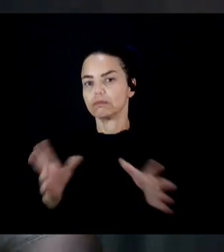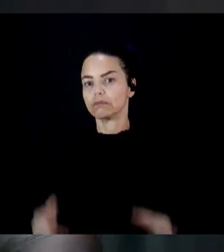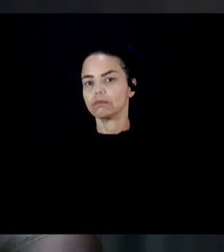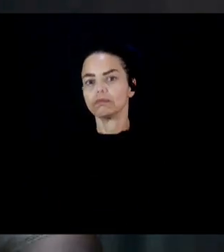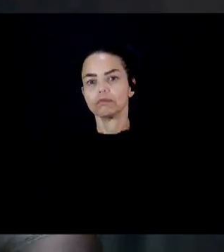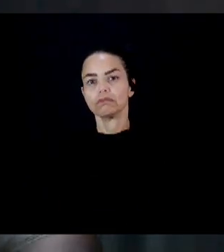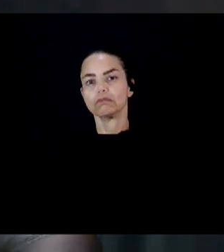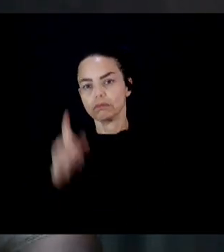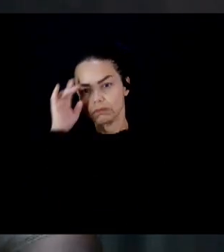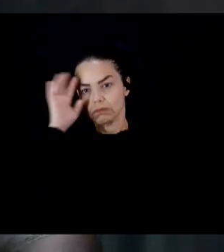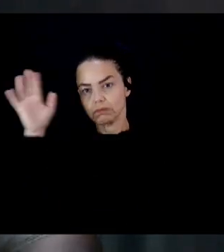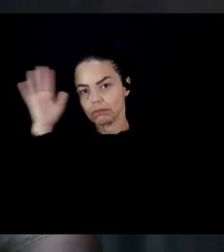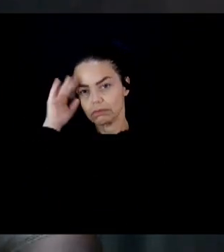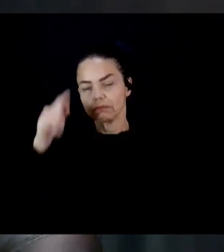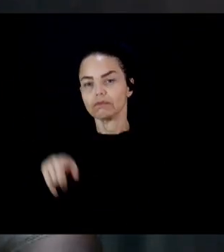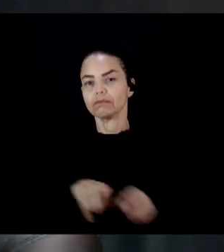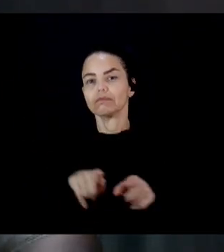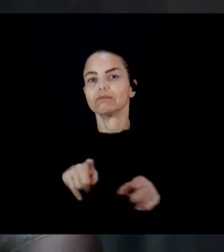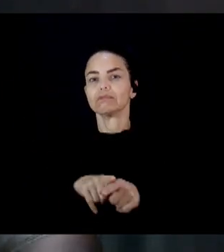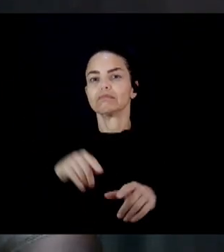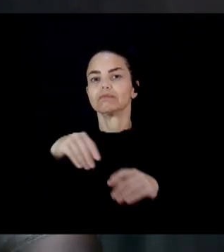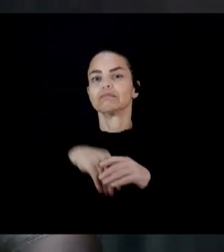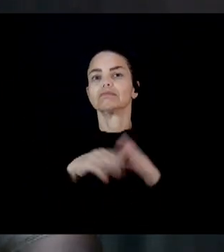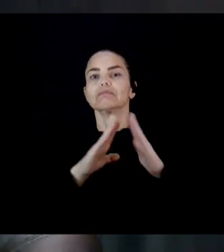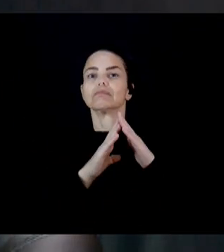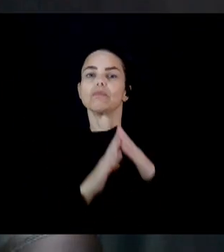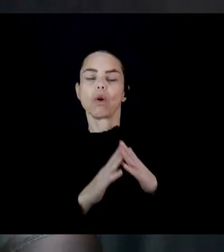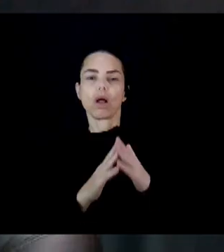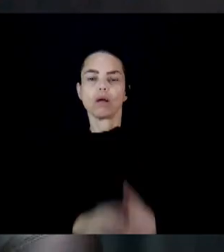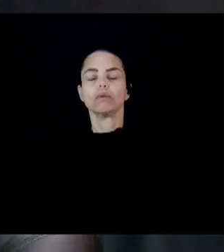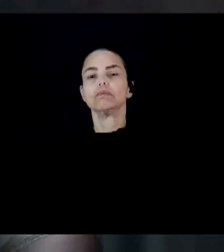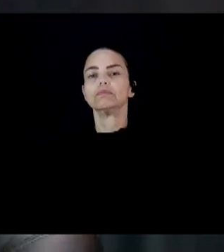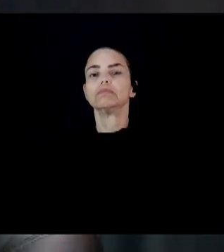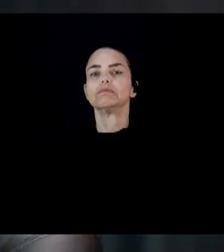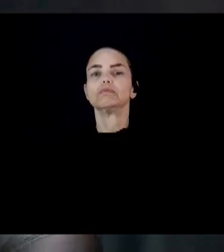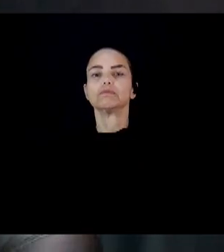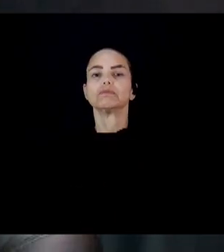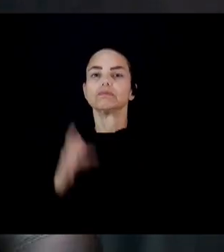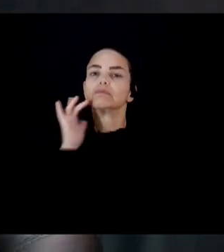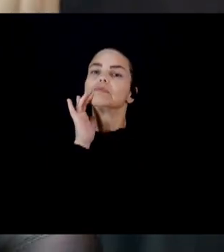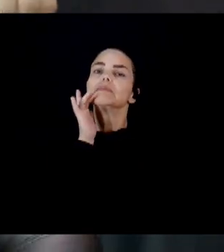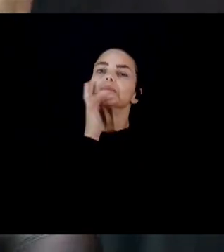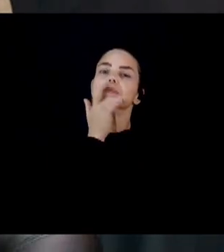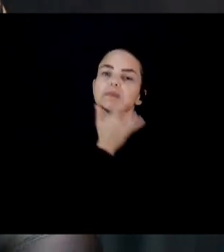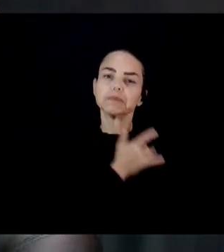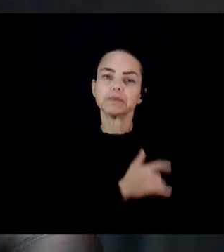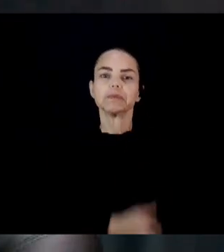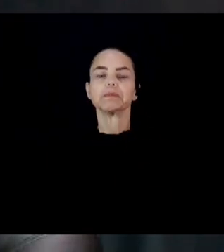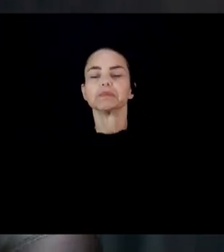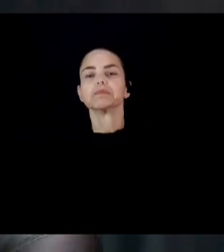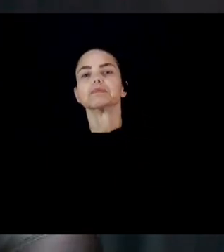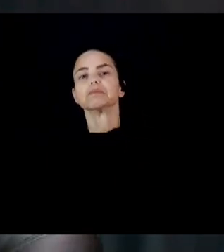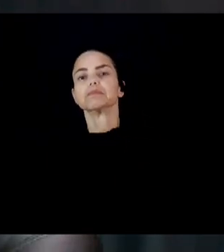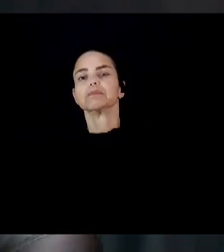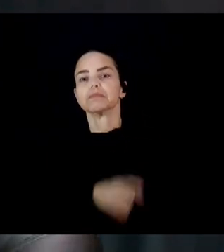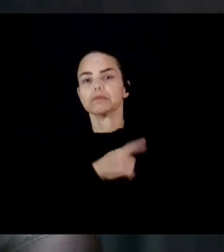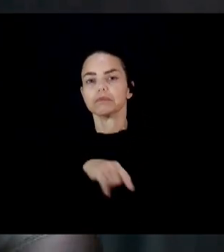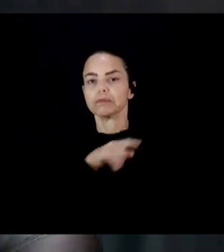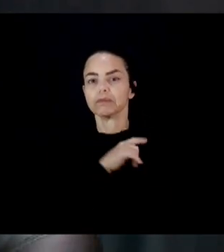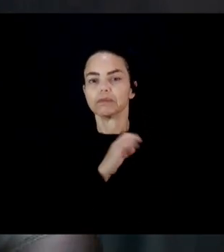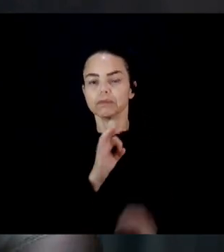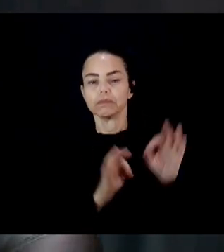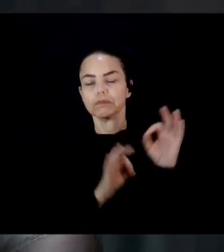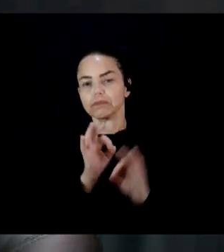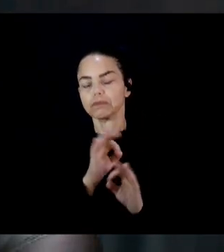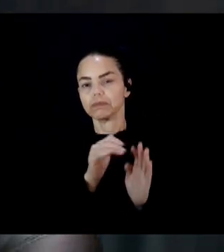morar nessa vila também. Sério? Maravilhosa. Olha isso, gente, que interessante. É uma delícia. Ela está dentro desse programa de envelhecimento